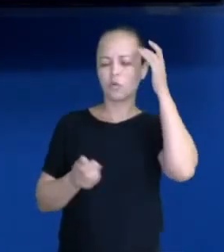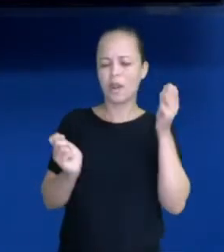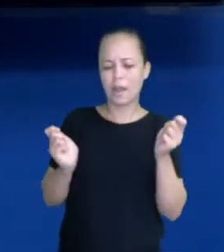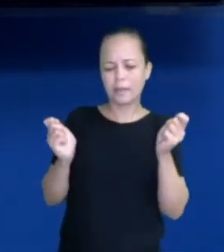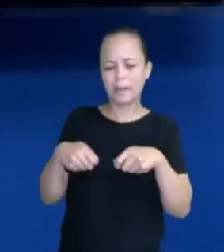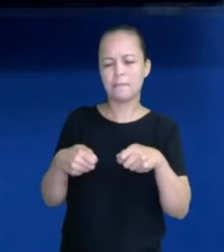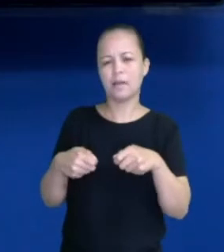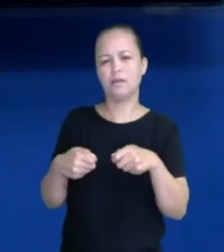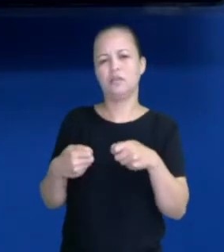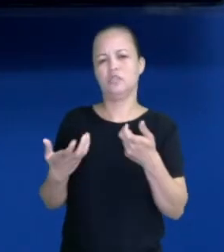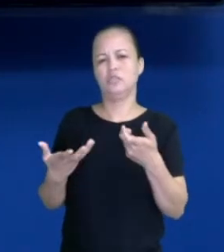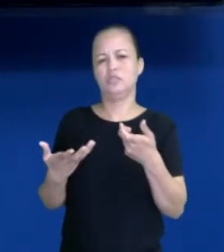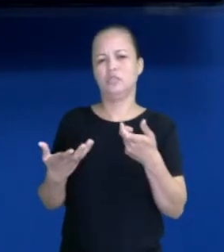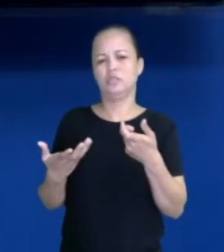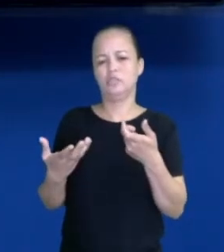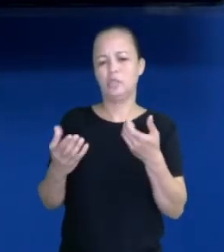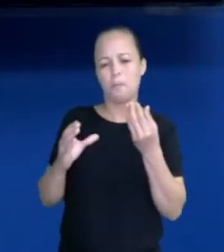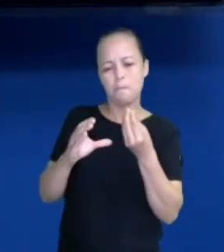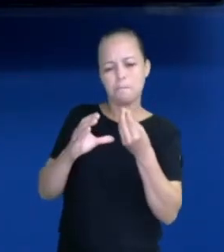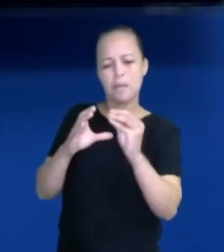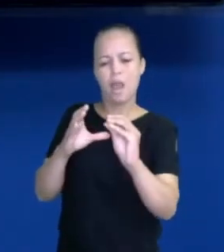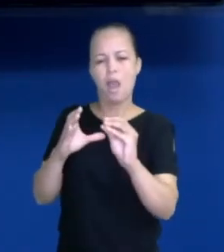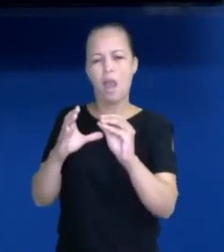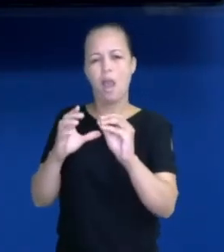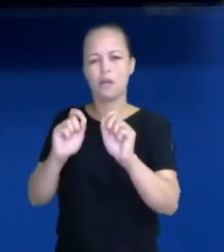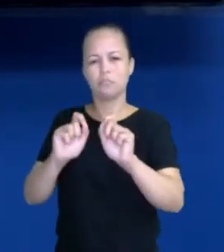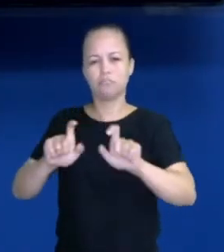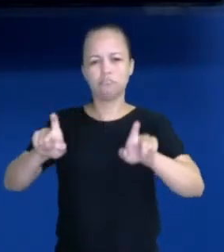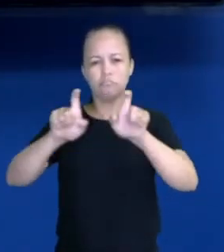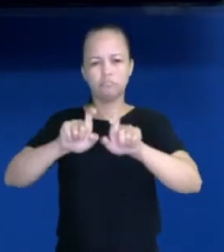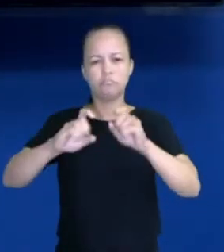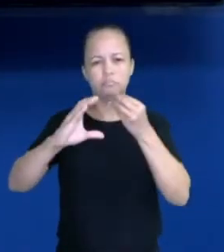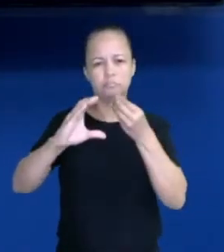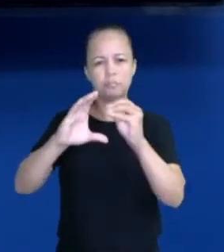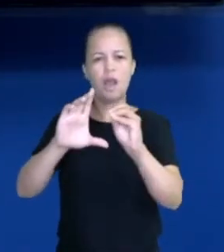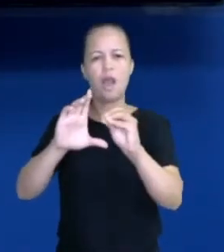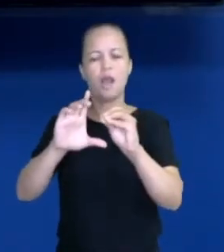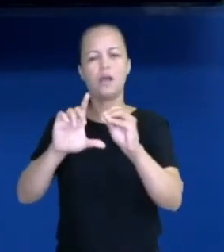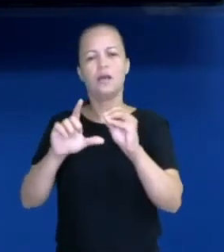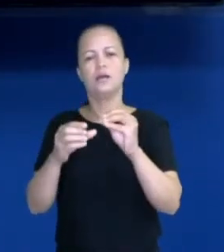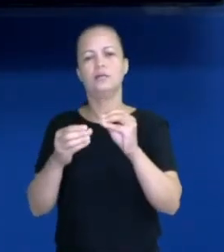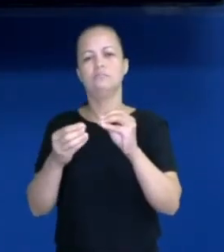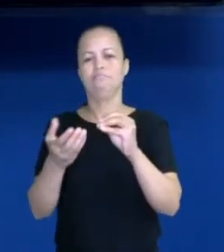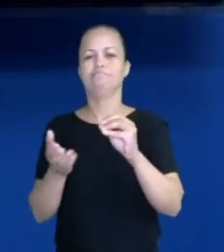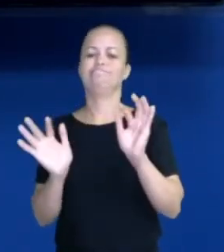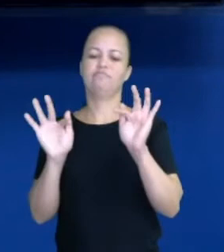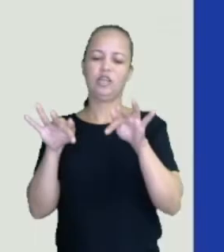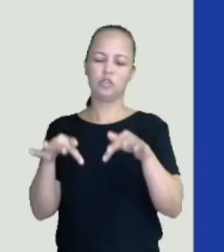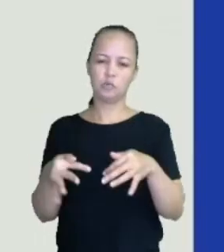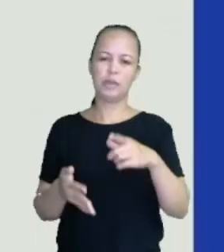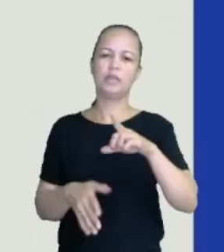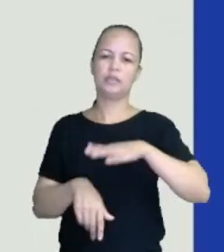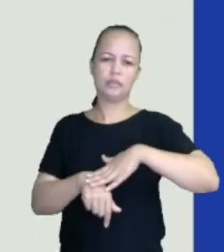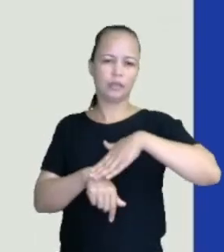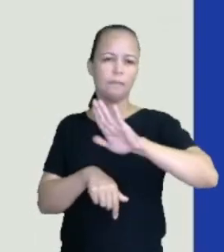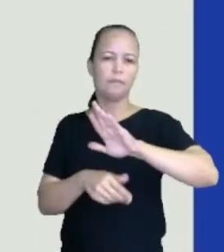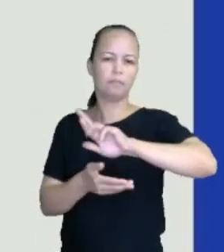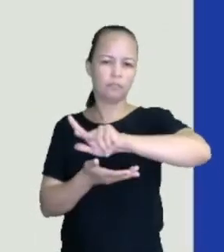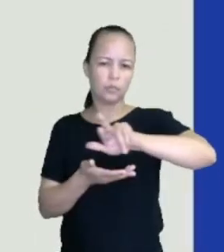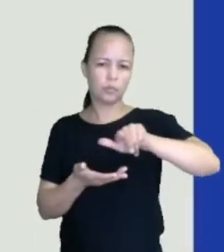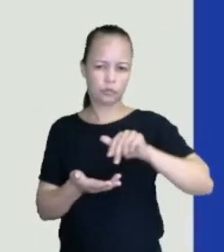de postar algo do tipo? Mas infelizmente ainda tem mais e muito mais coisas. Observa o